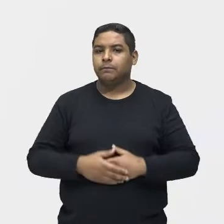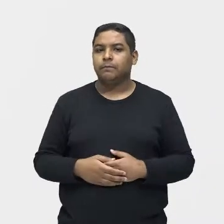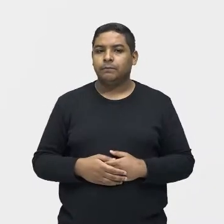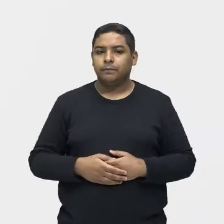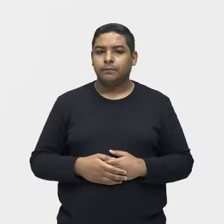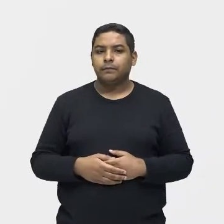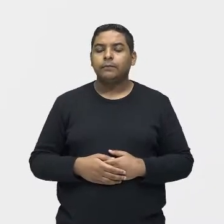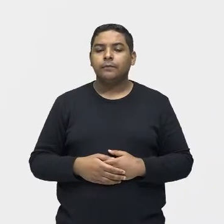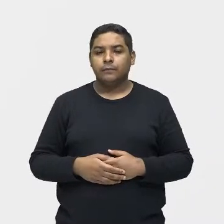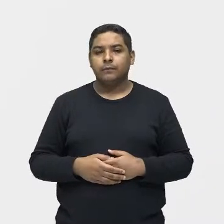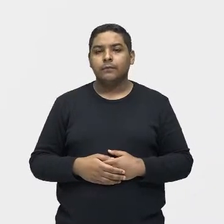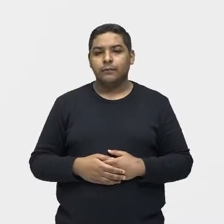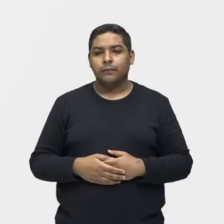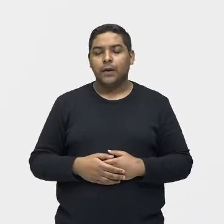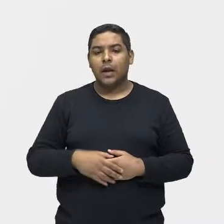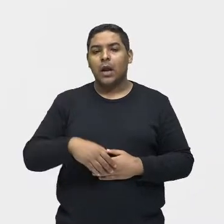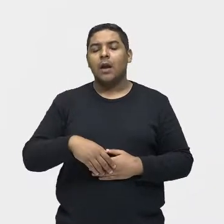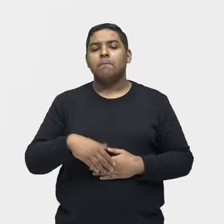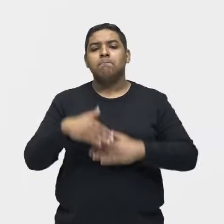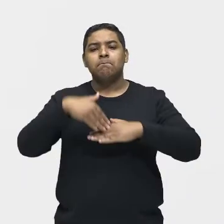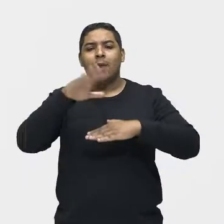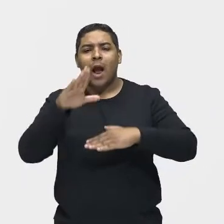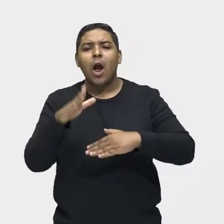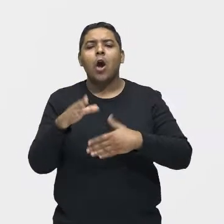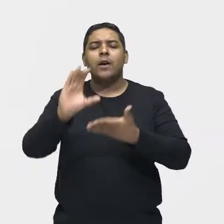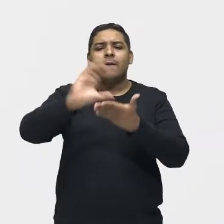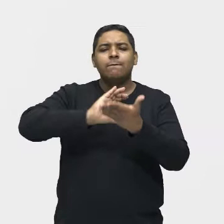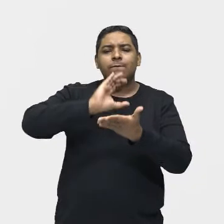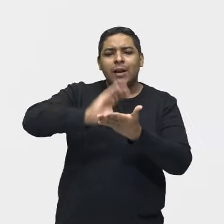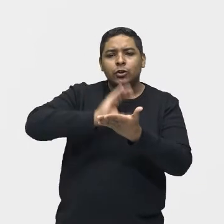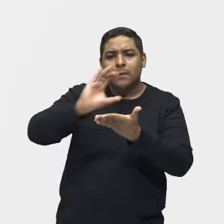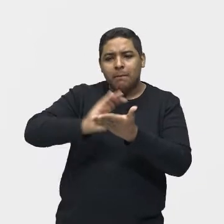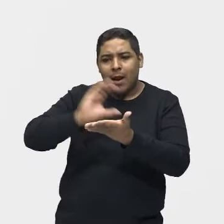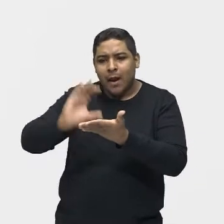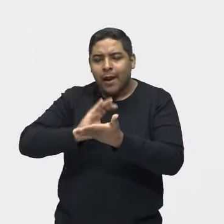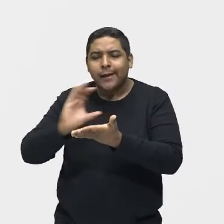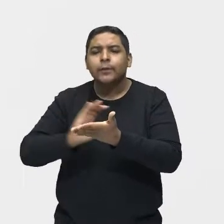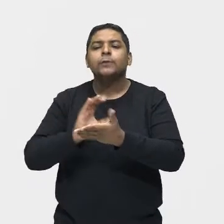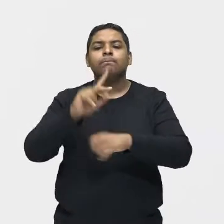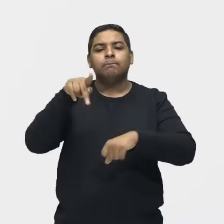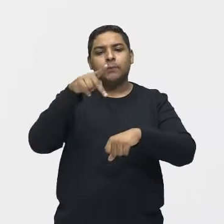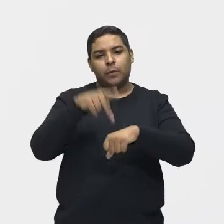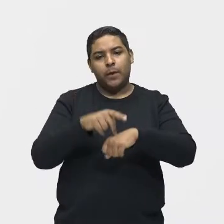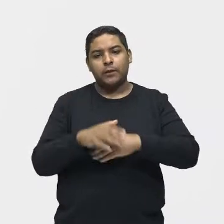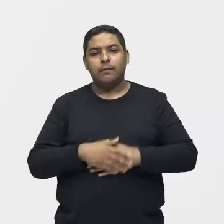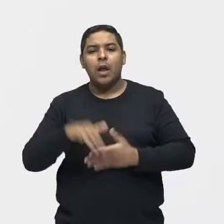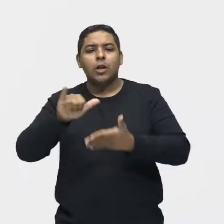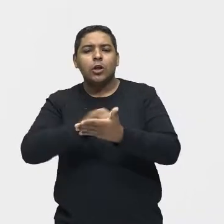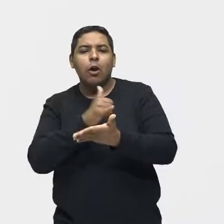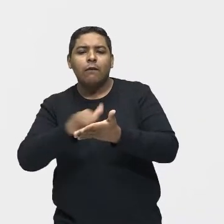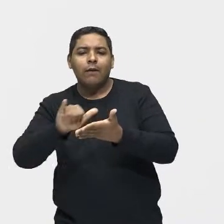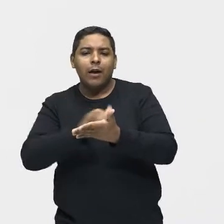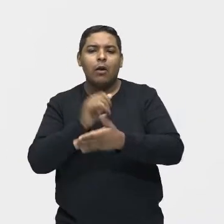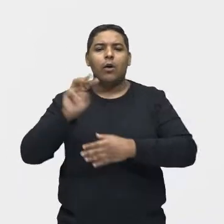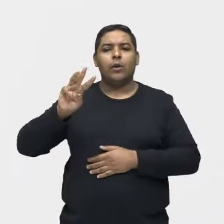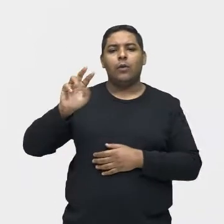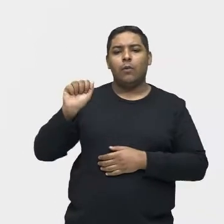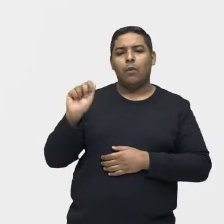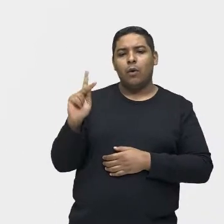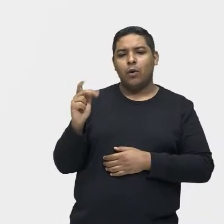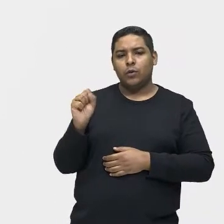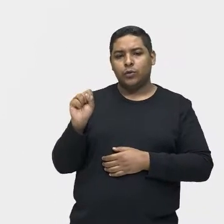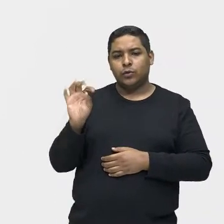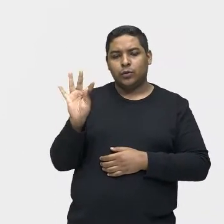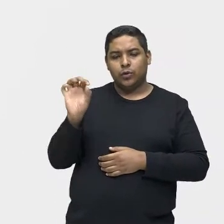as maiores rendas do país, tá? Agora, essas áreas que pega Nova York, Washington, né,